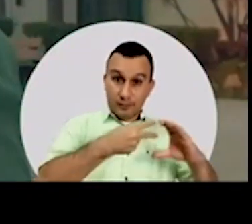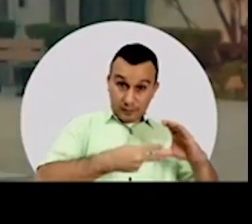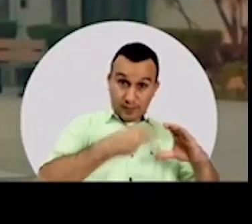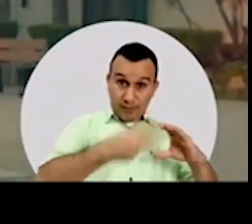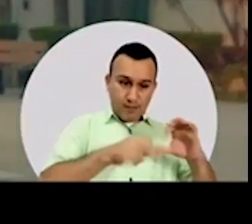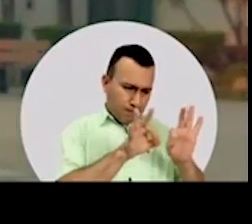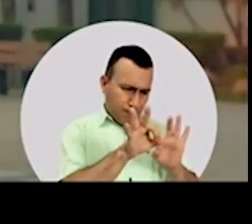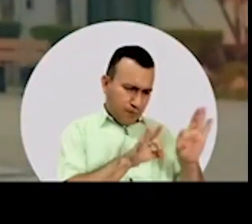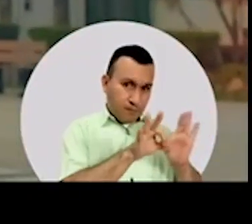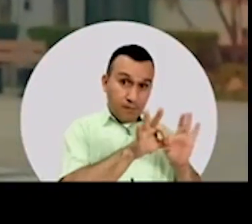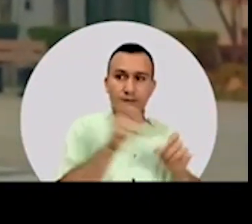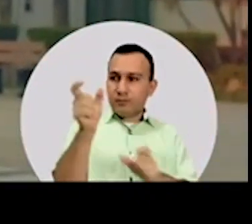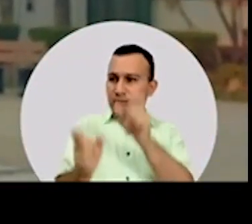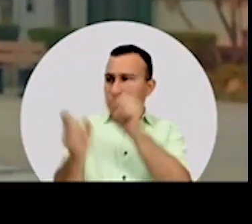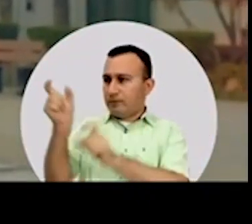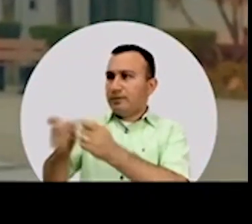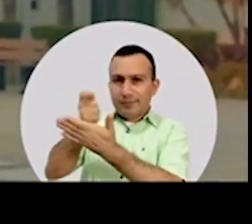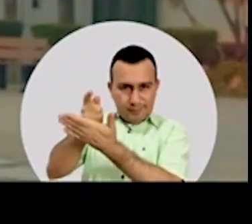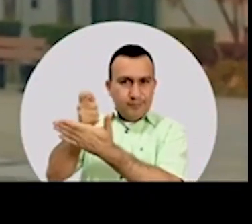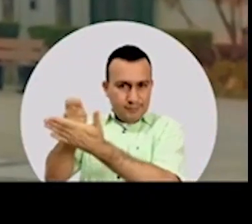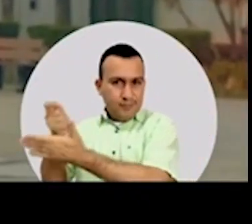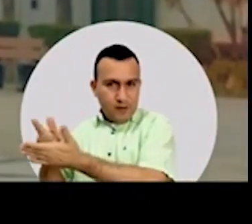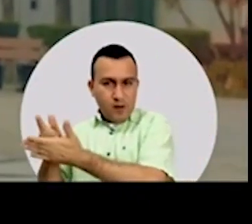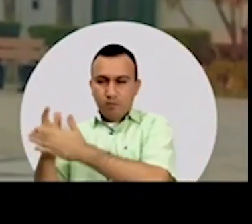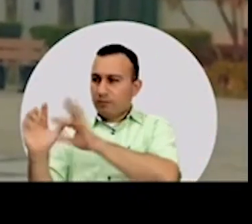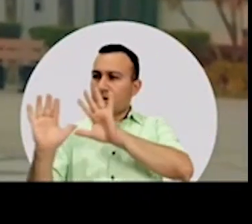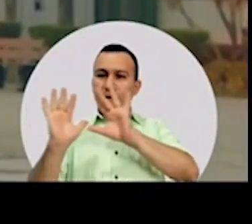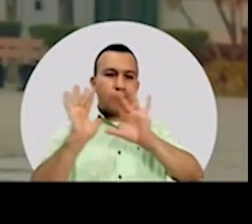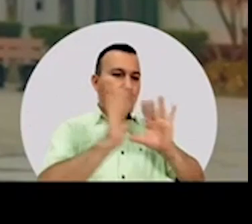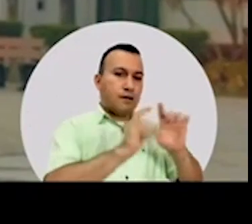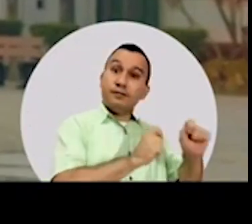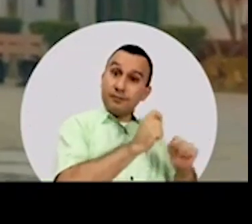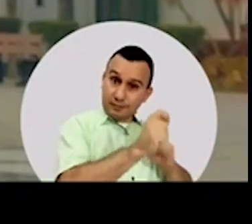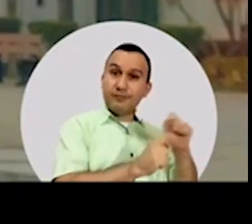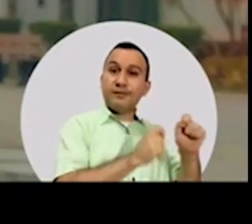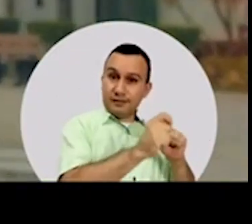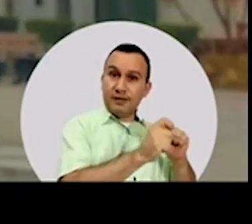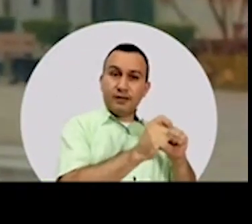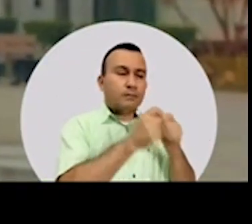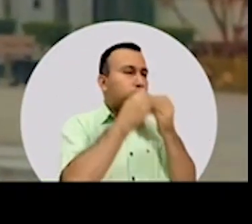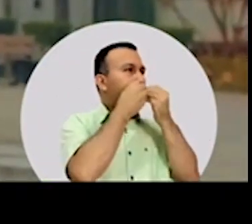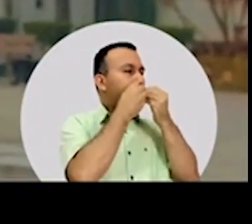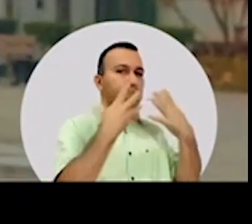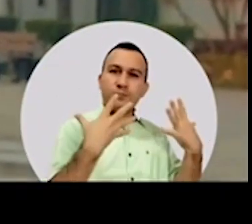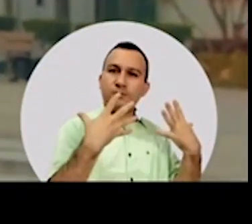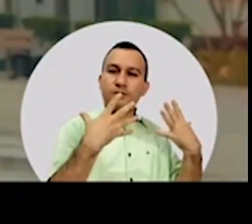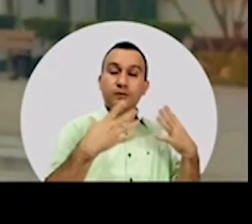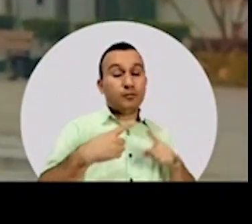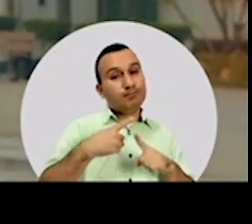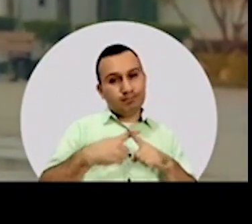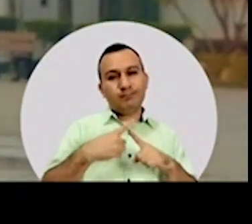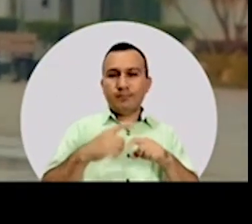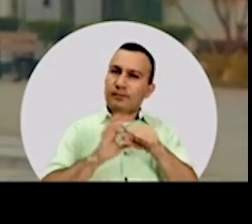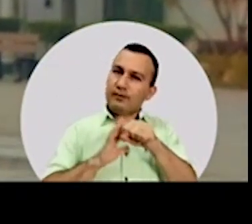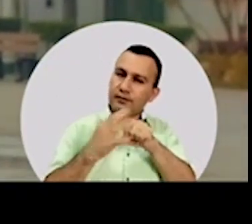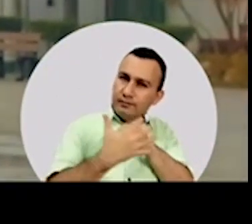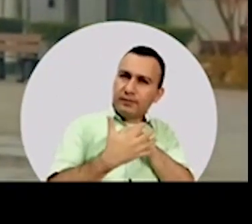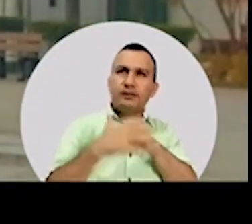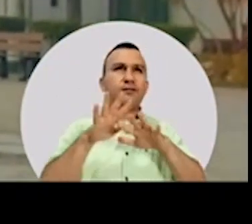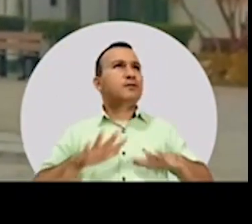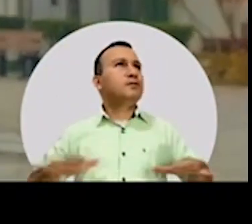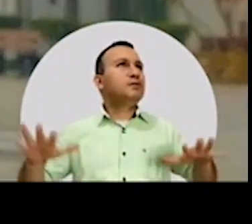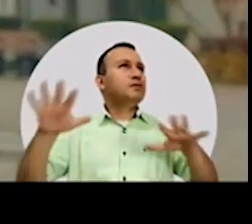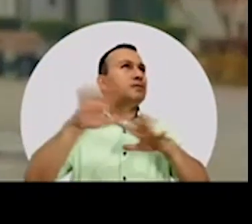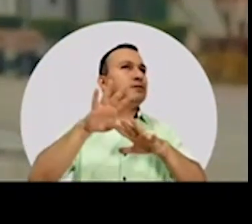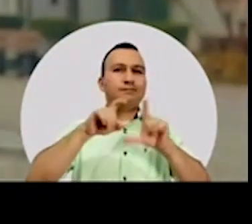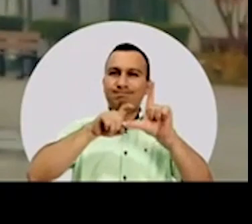O mutirão do consumidor da Câmara Municipal de Cuiabá foi um sucesso. A iniciativa foi proposta pensando no povo cuiabano, que